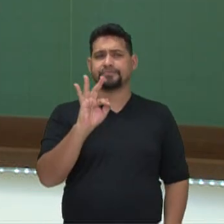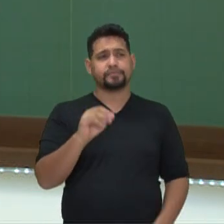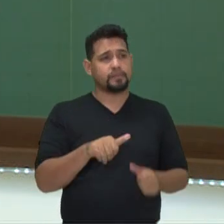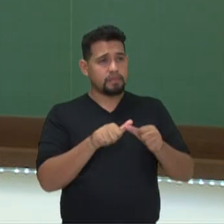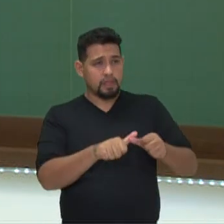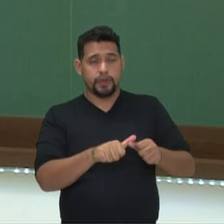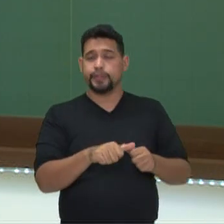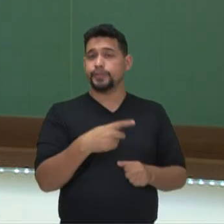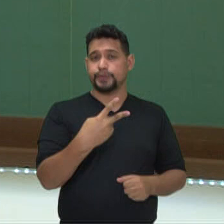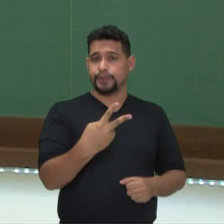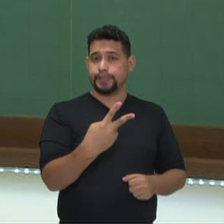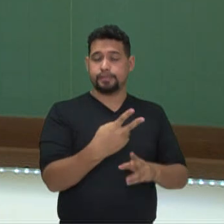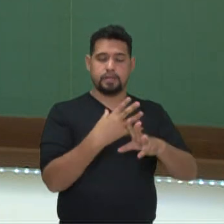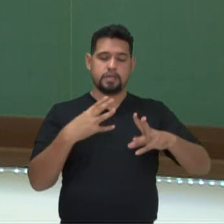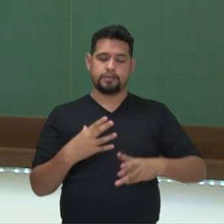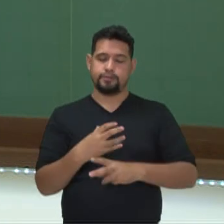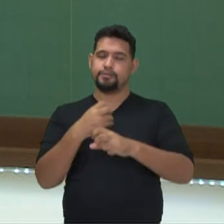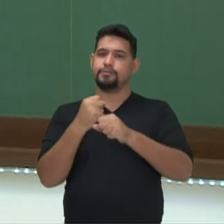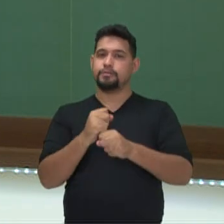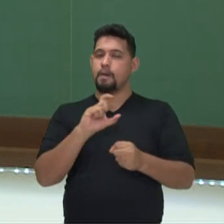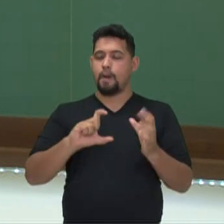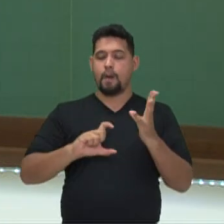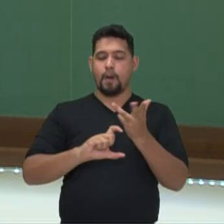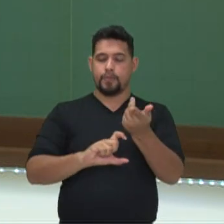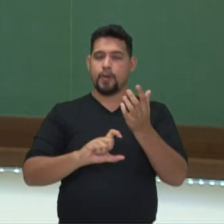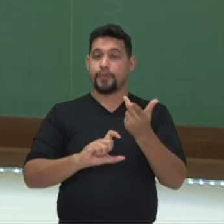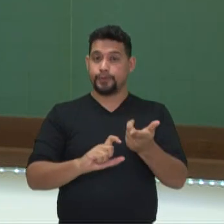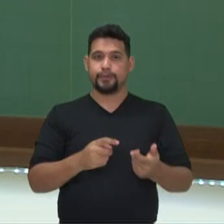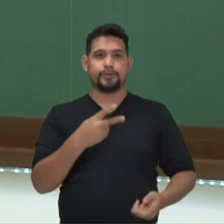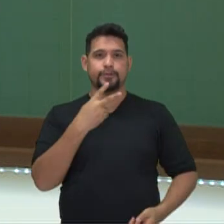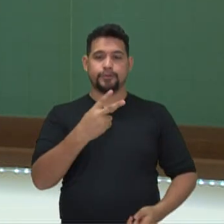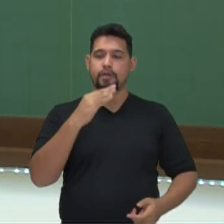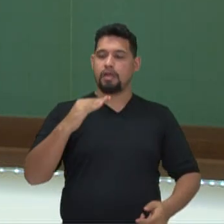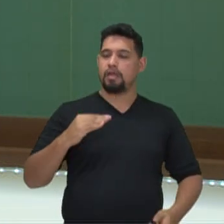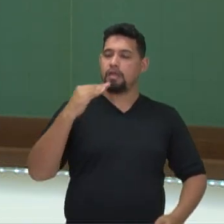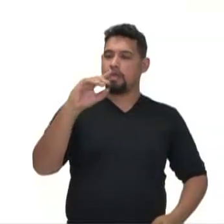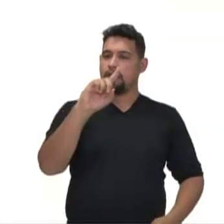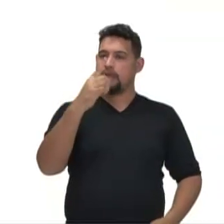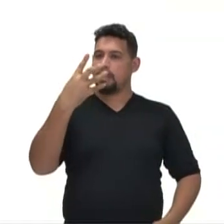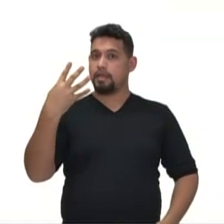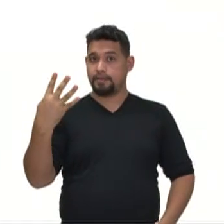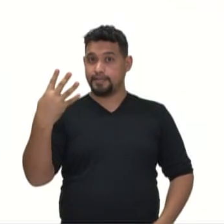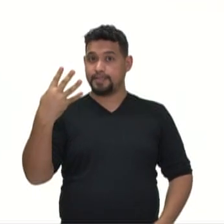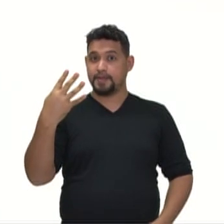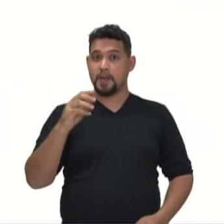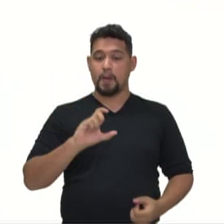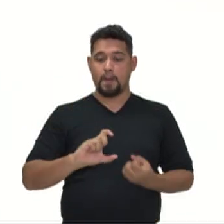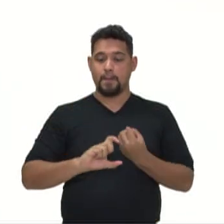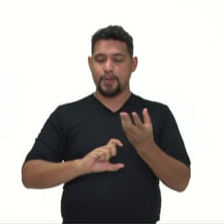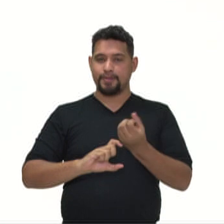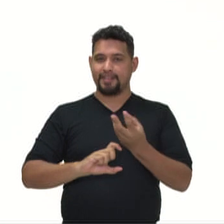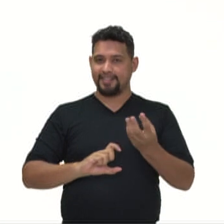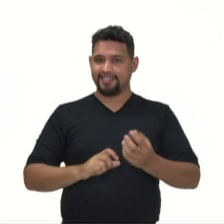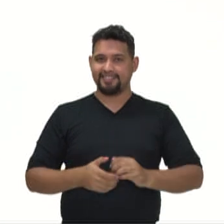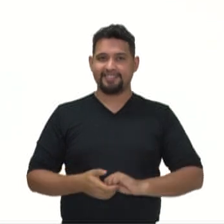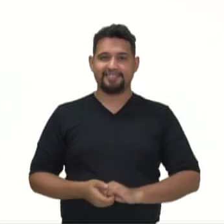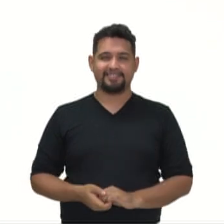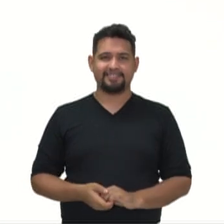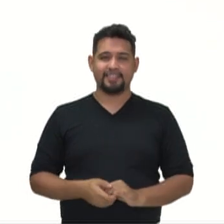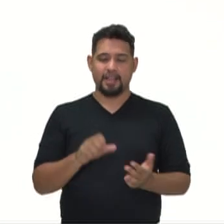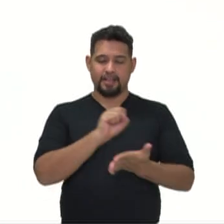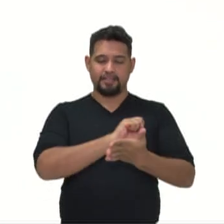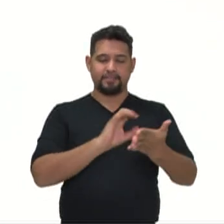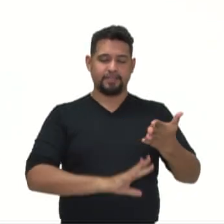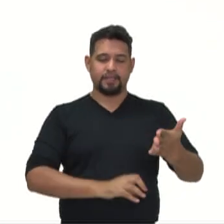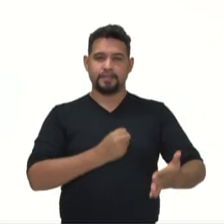base 2 e somos expoentes. Então, 2 elevado à 14ª potência, ok?